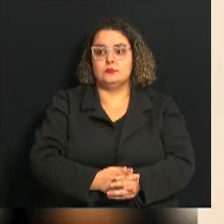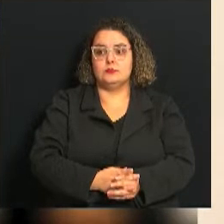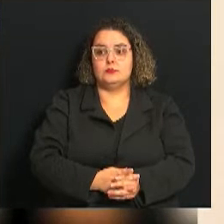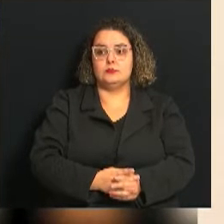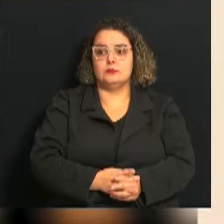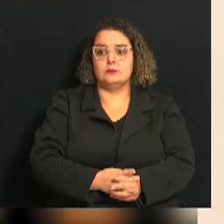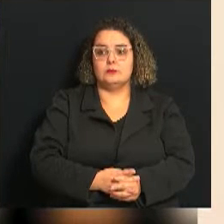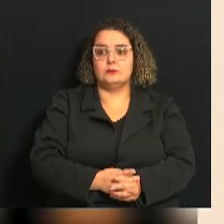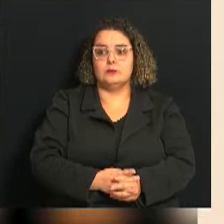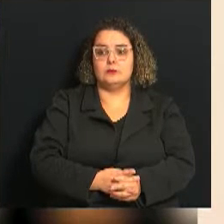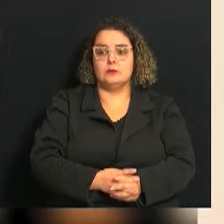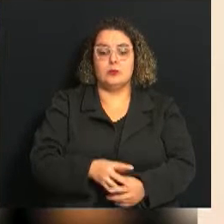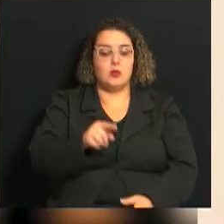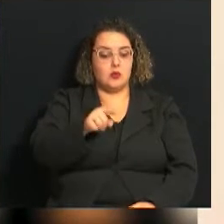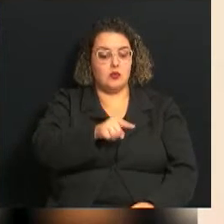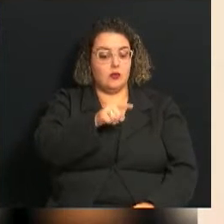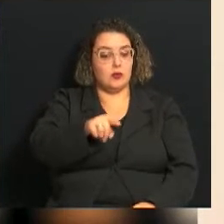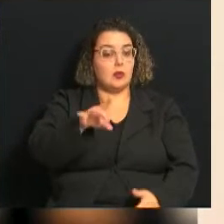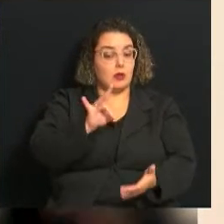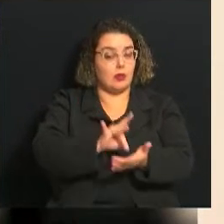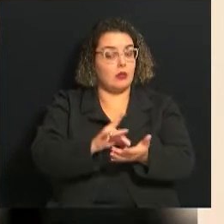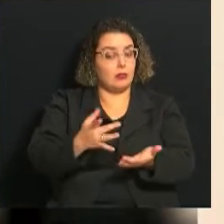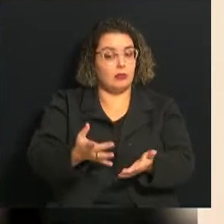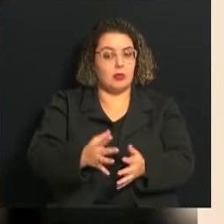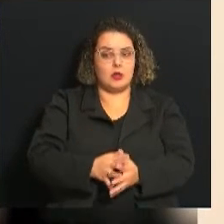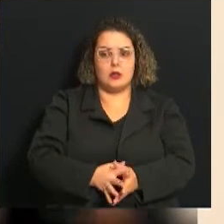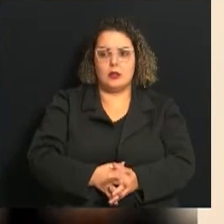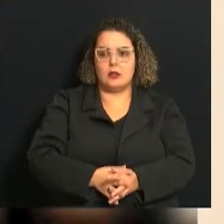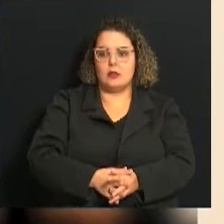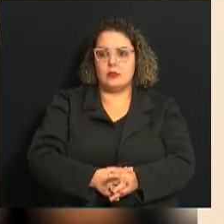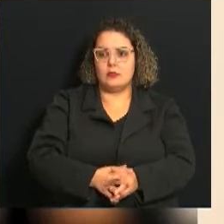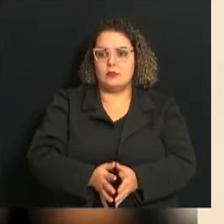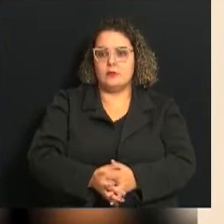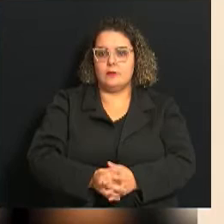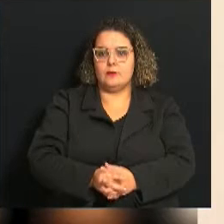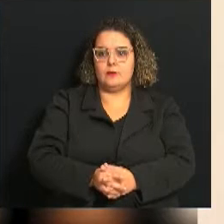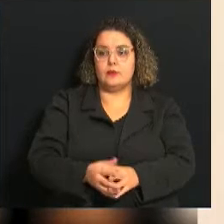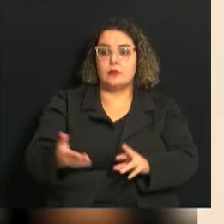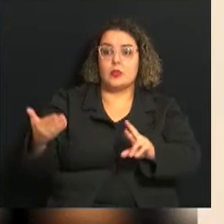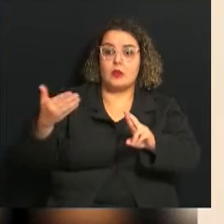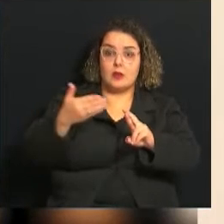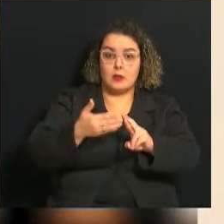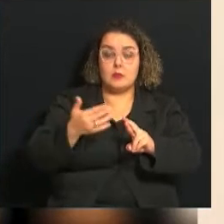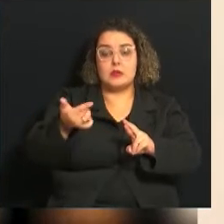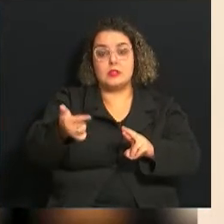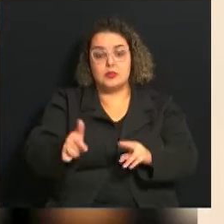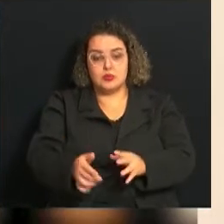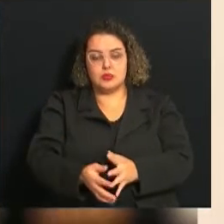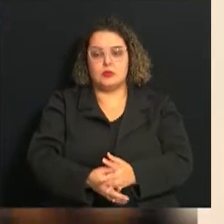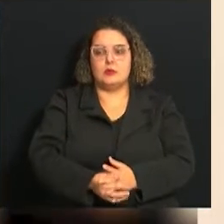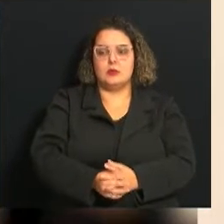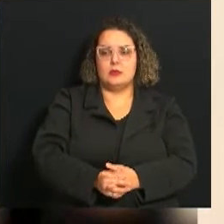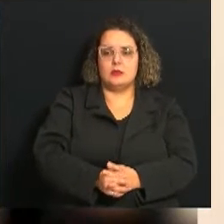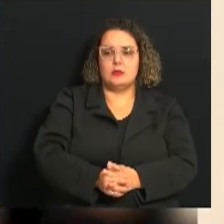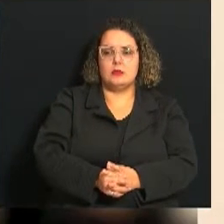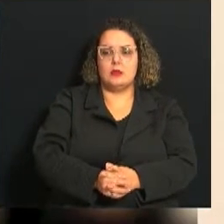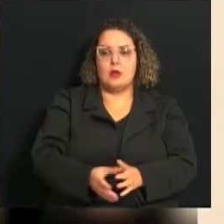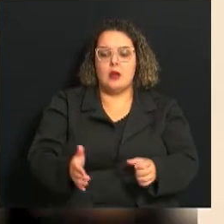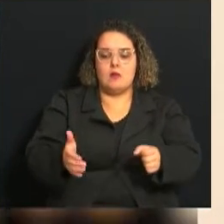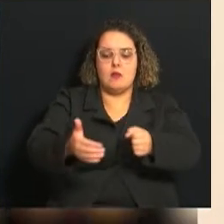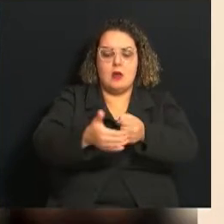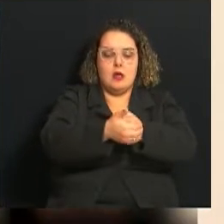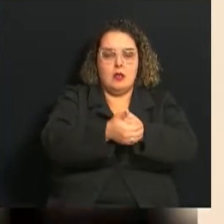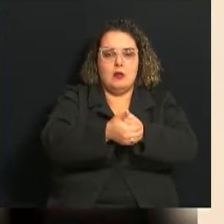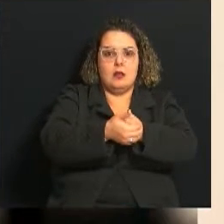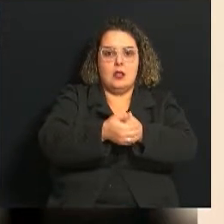que foi negada, na verdade, ele representa mais uma vez a invisibilidade e a